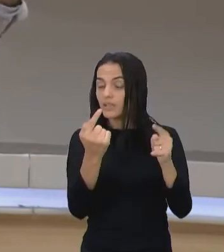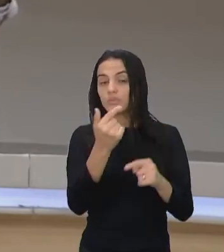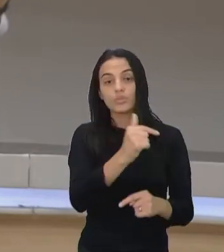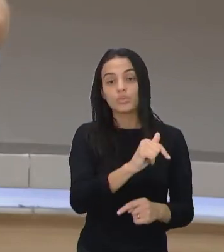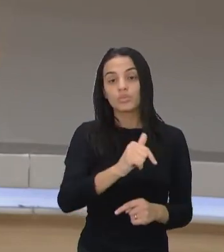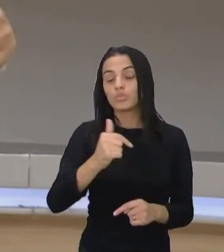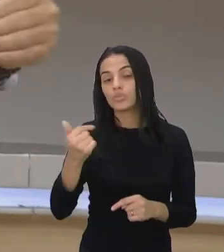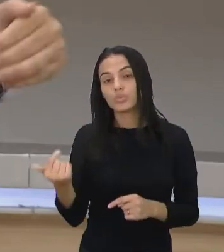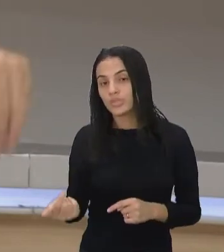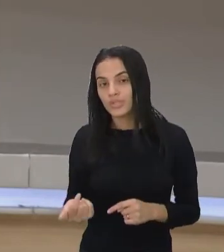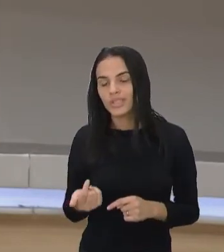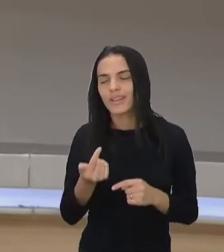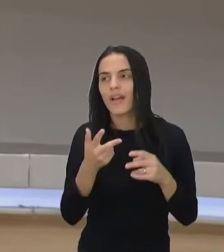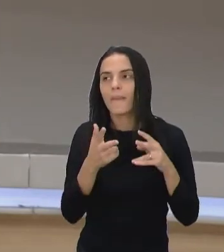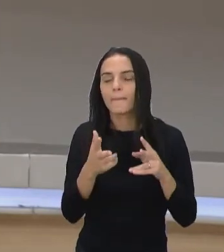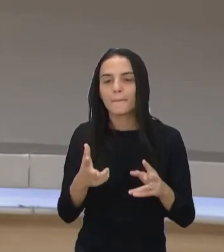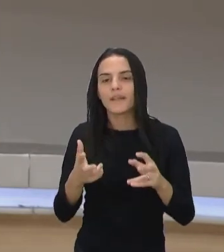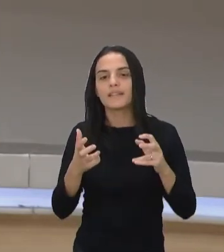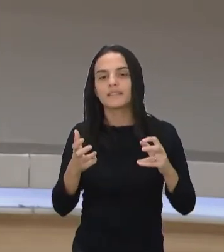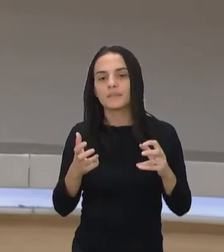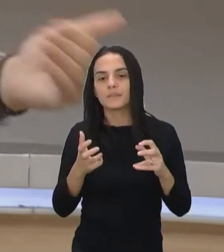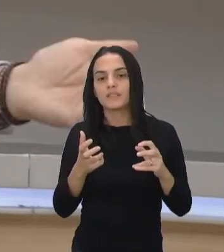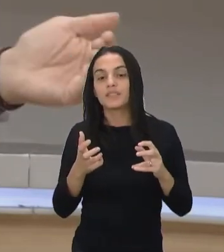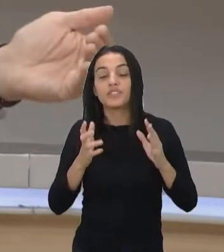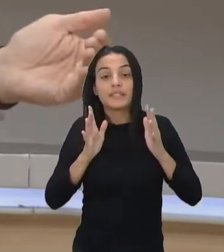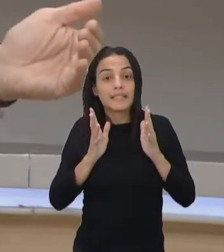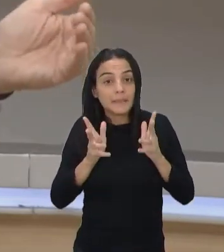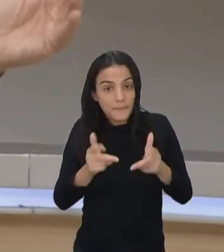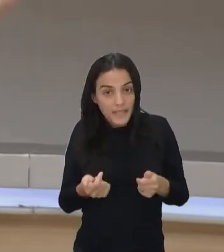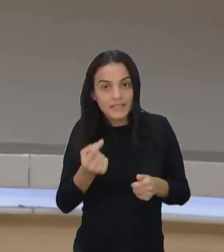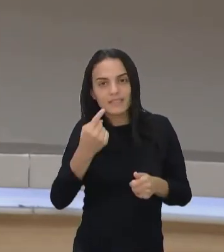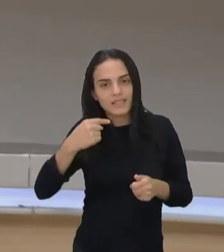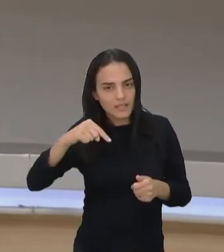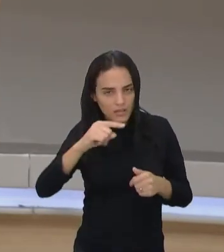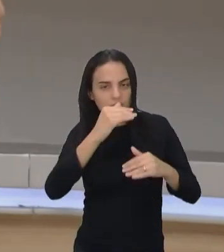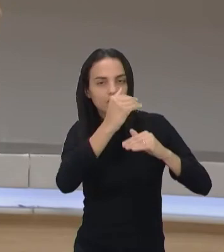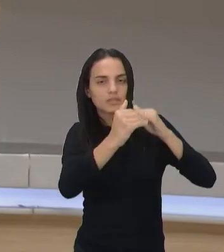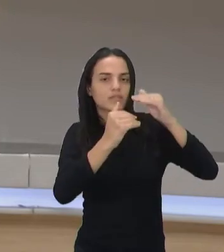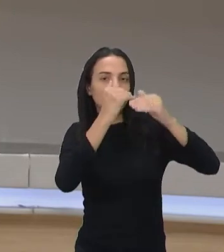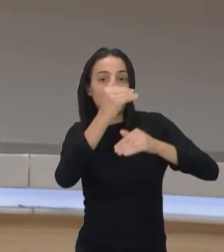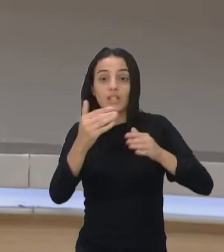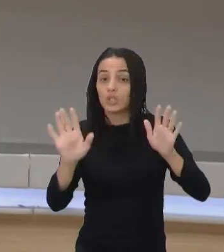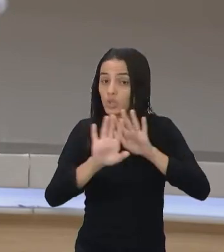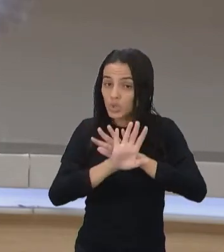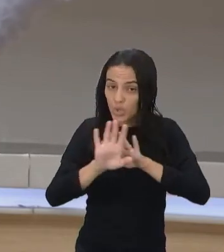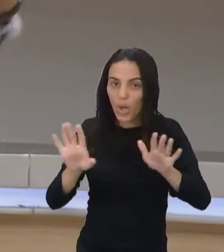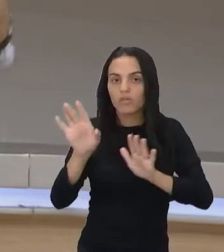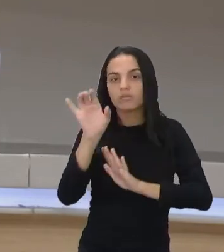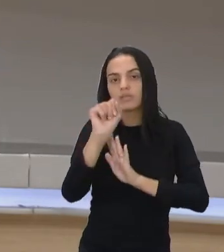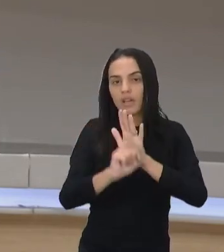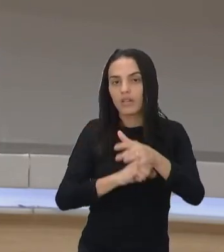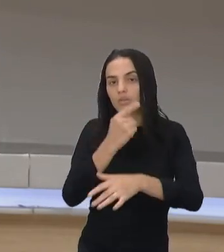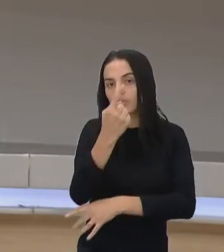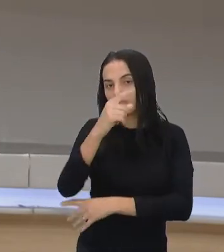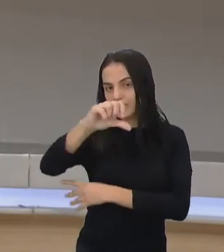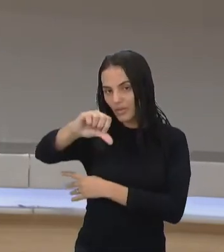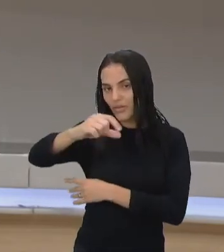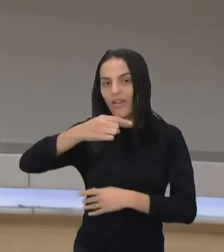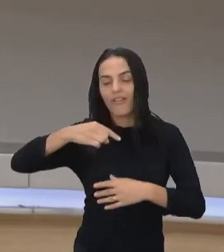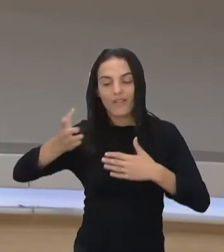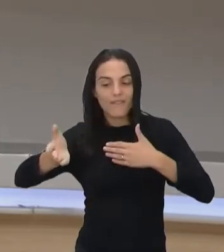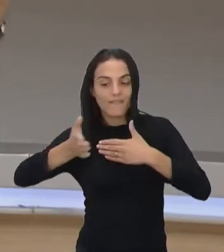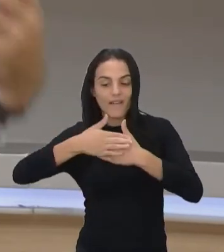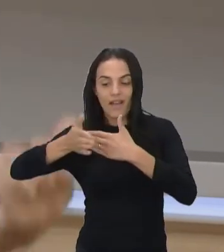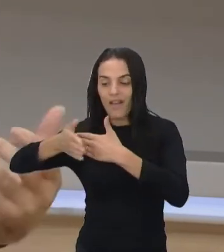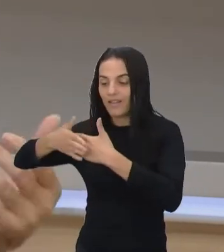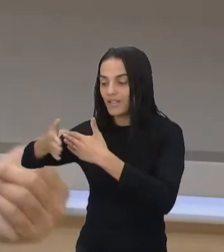ainda a noção... de higiene que nós vamos desenvolver só no 19. Exatamente. Então você fecha tudo em